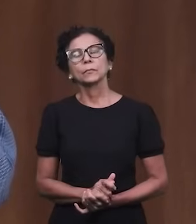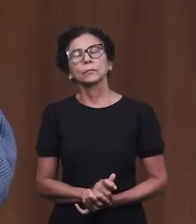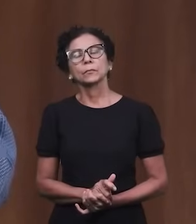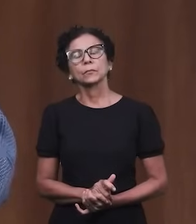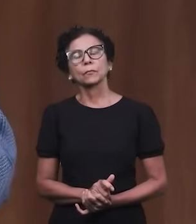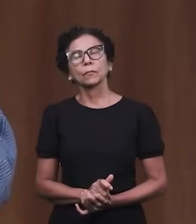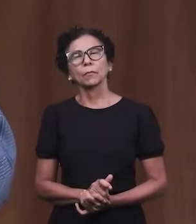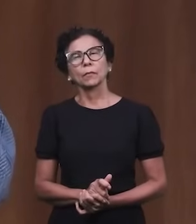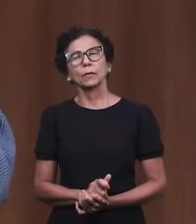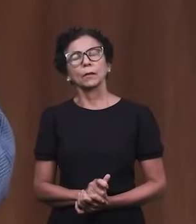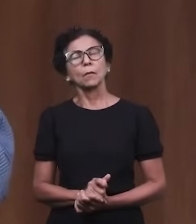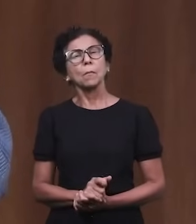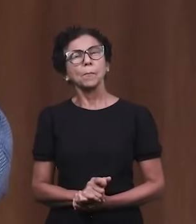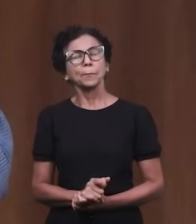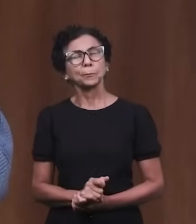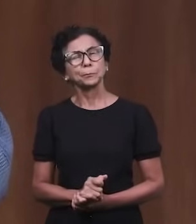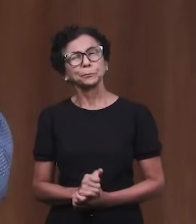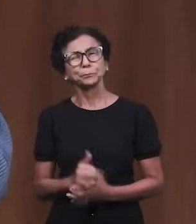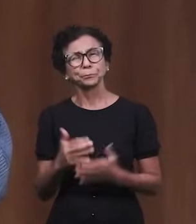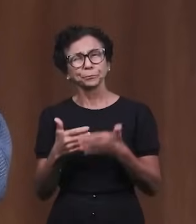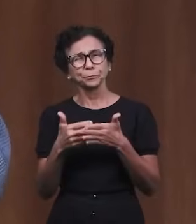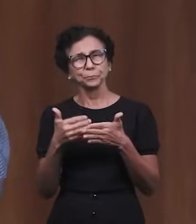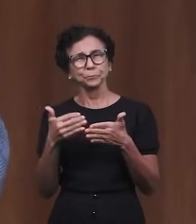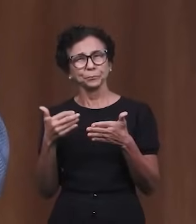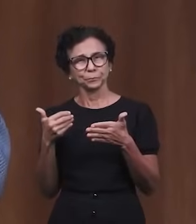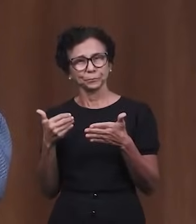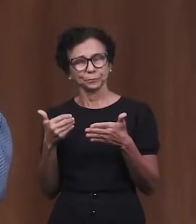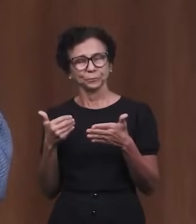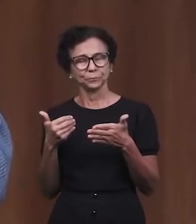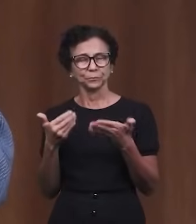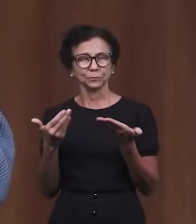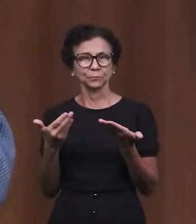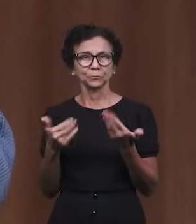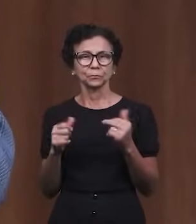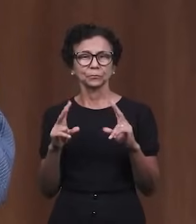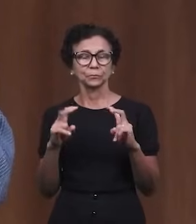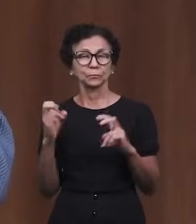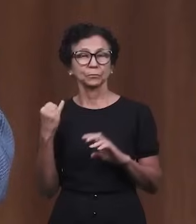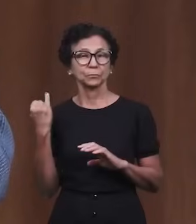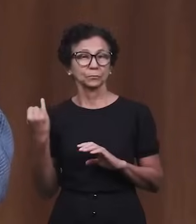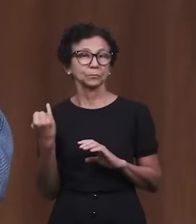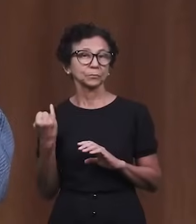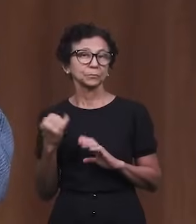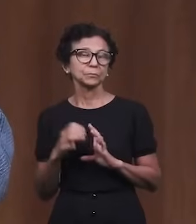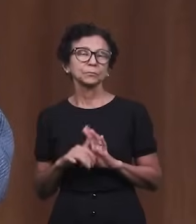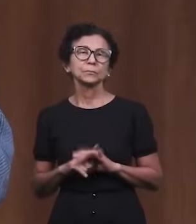nossos últimos tratando de um assunto muito importante para a igreja, não é?